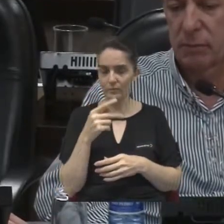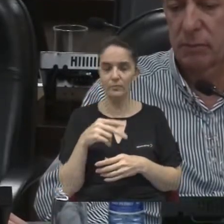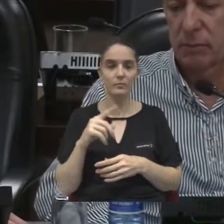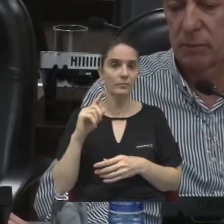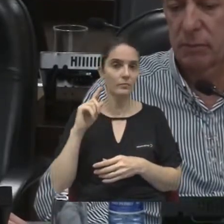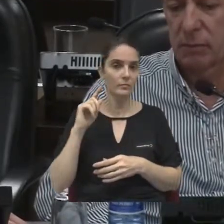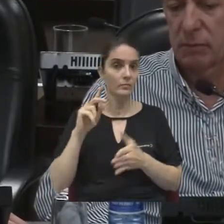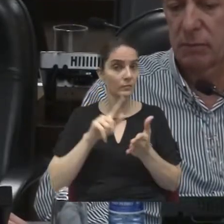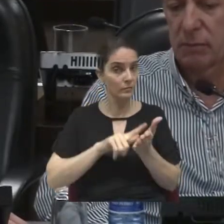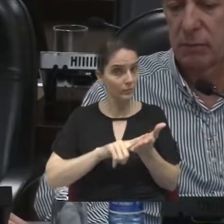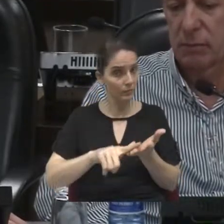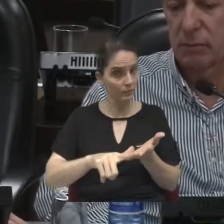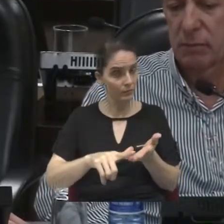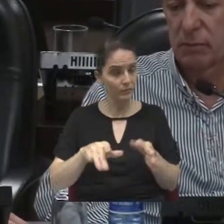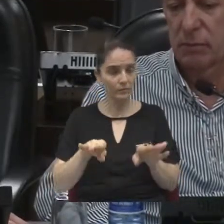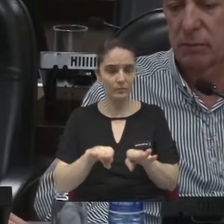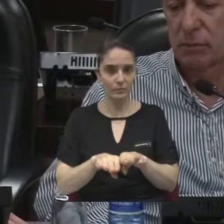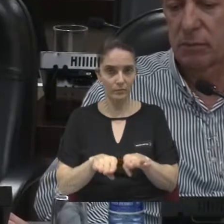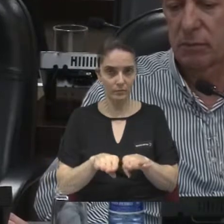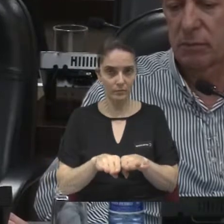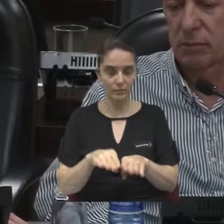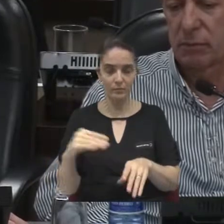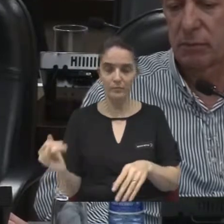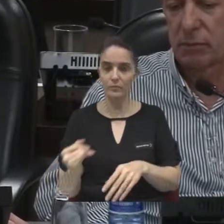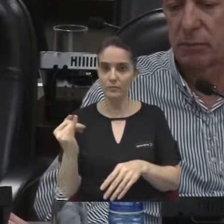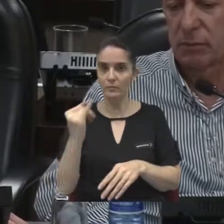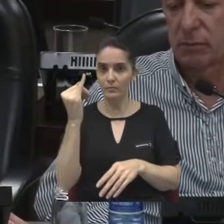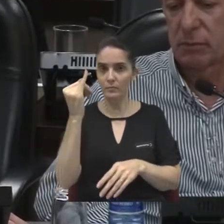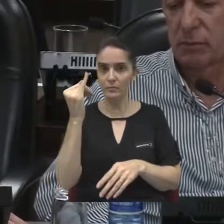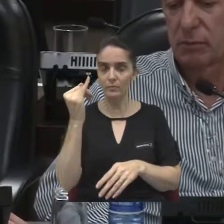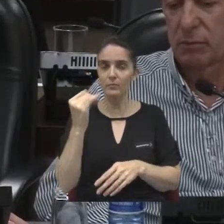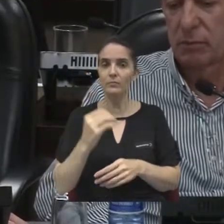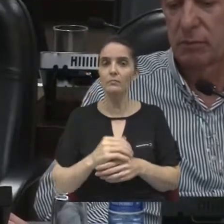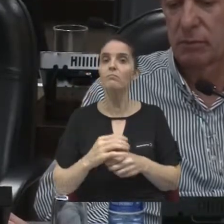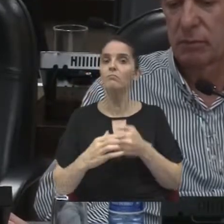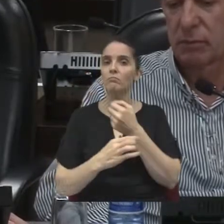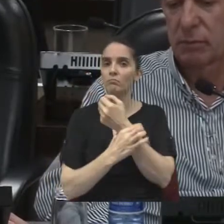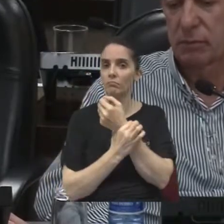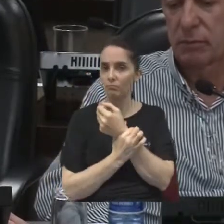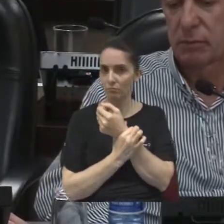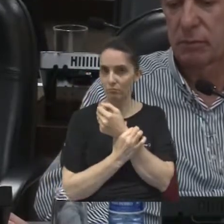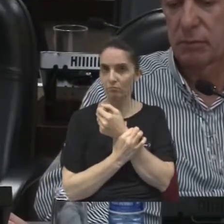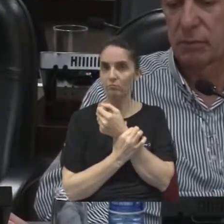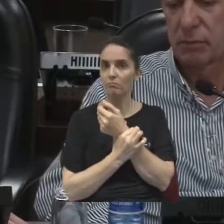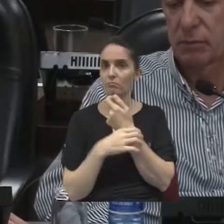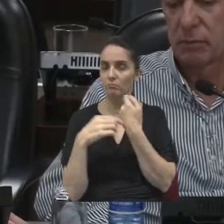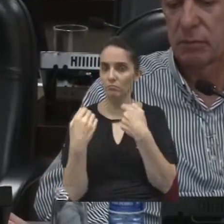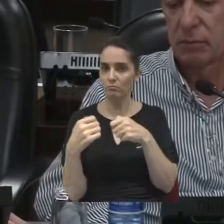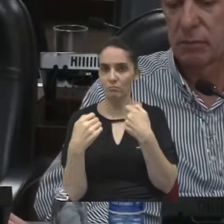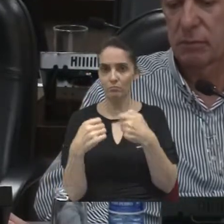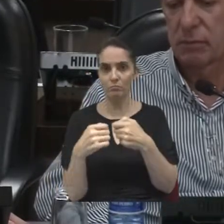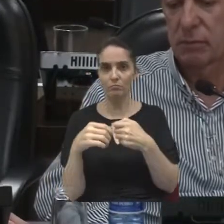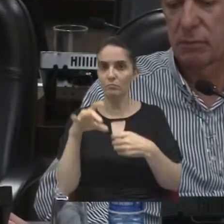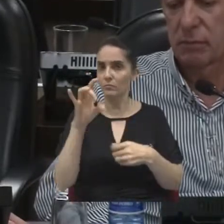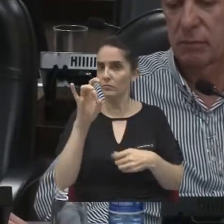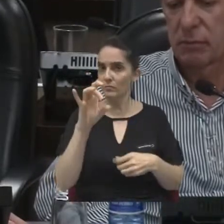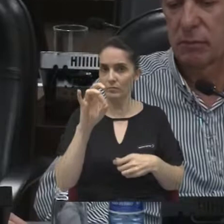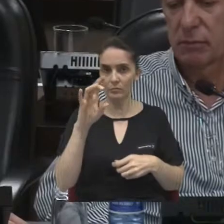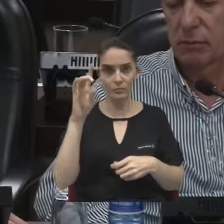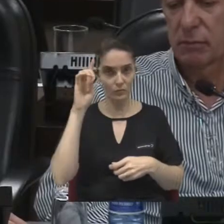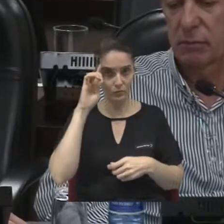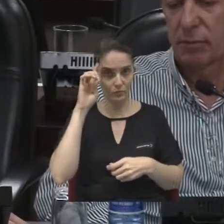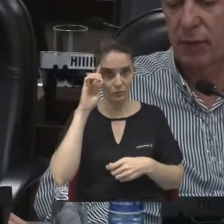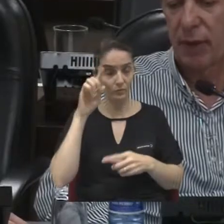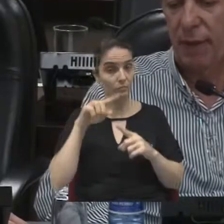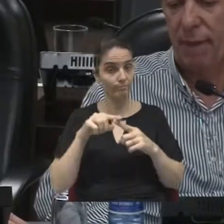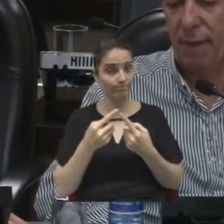limpeza, outra questão importantíssima é a segurança ali na praça. Não somente de dia,